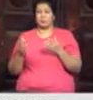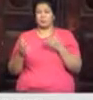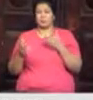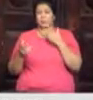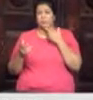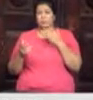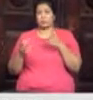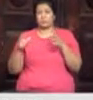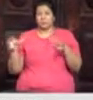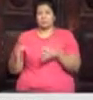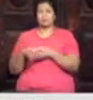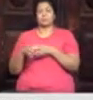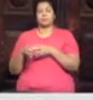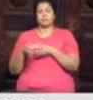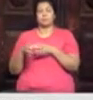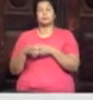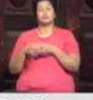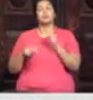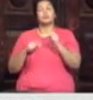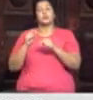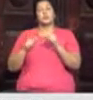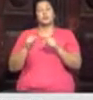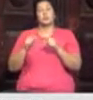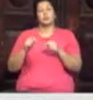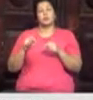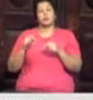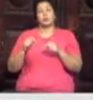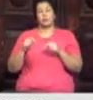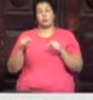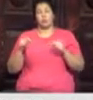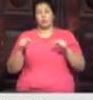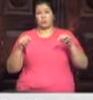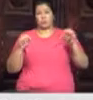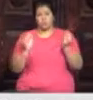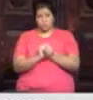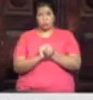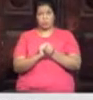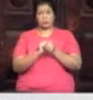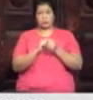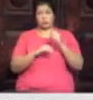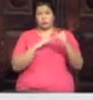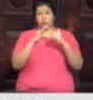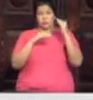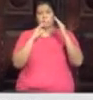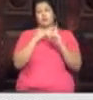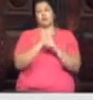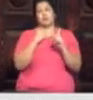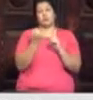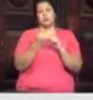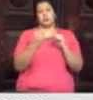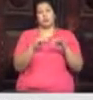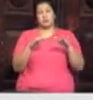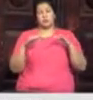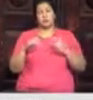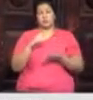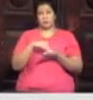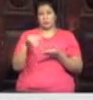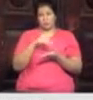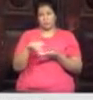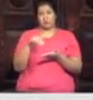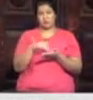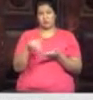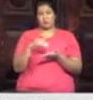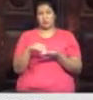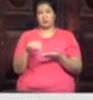dizer, acoxambrada, com a área de desenvolvimento social, dando lugar a uma secretaria sui generis,